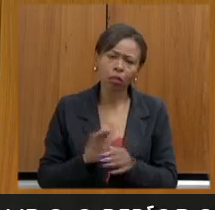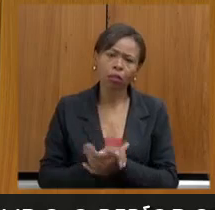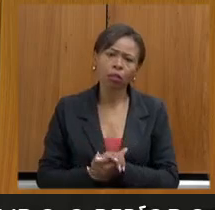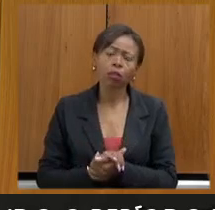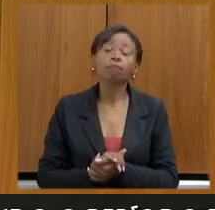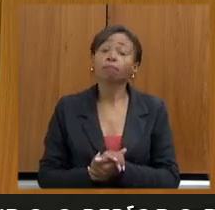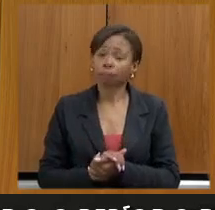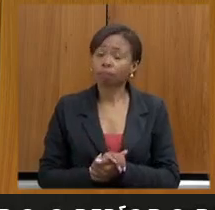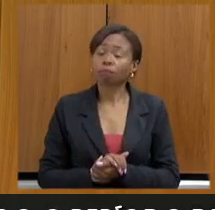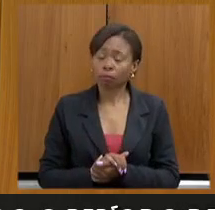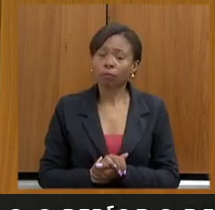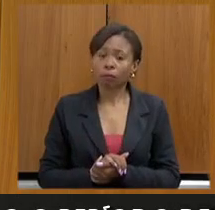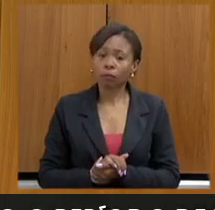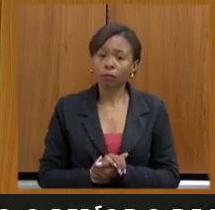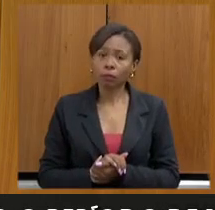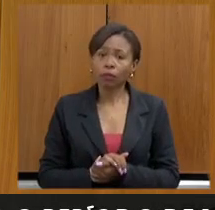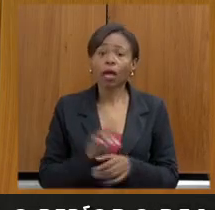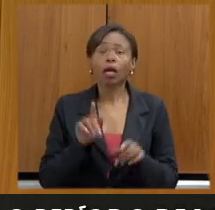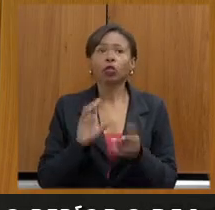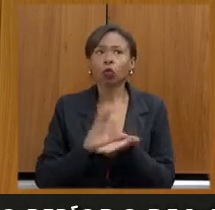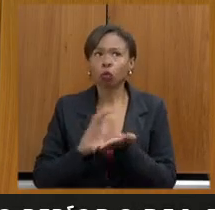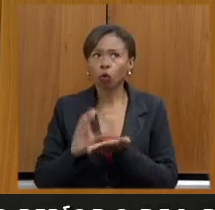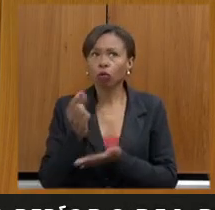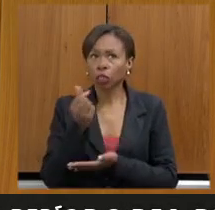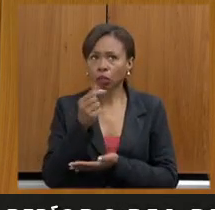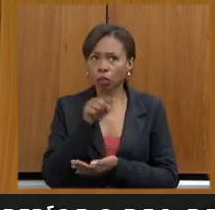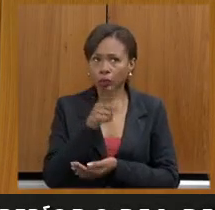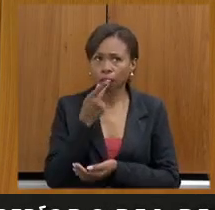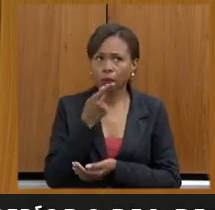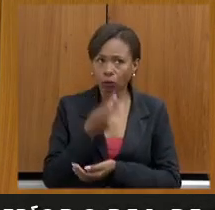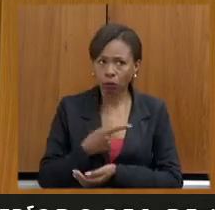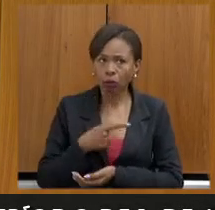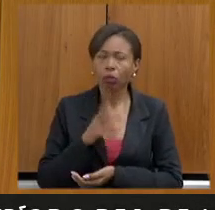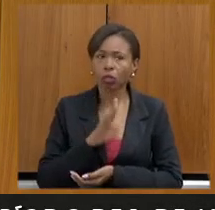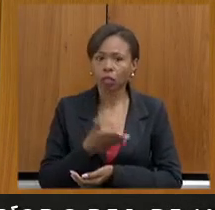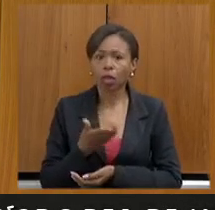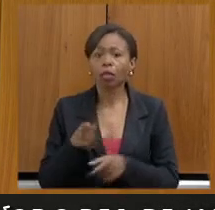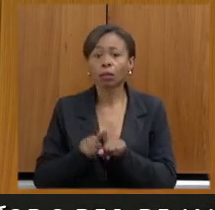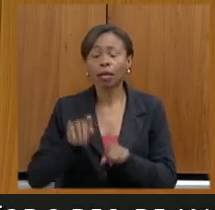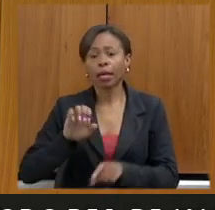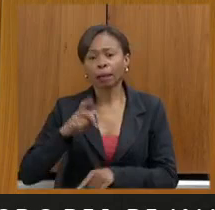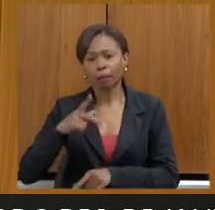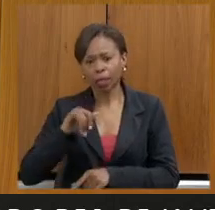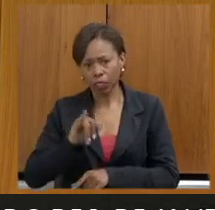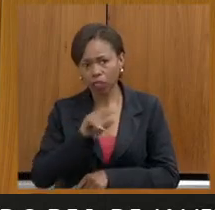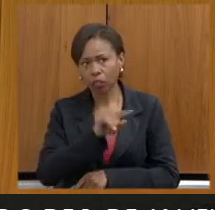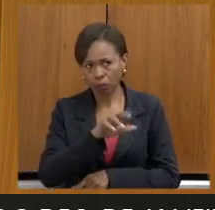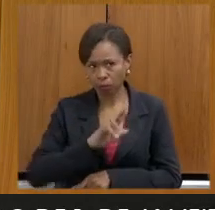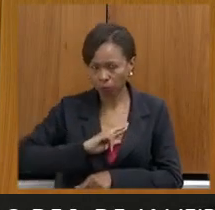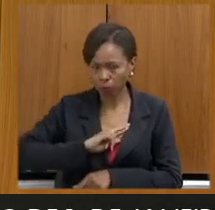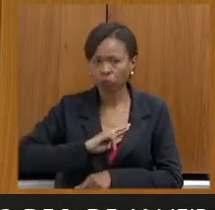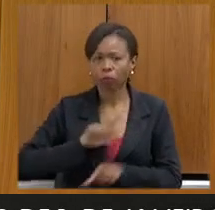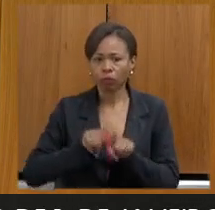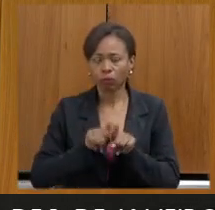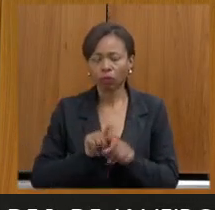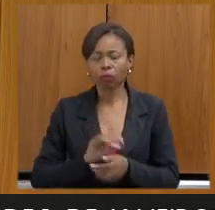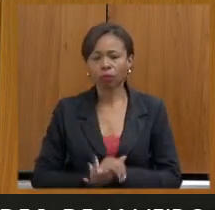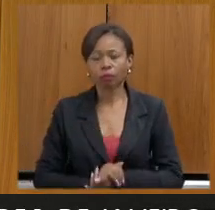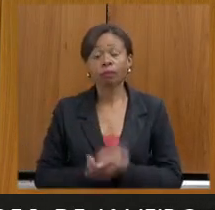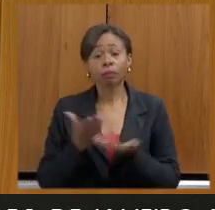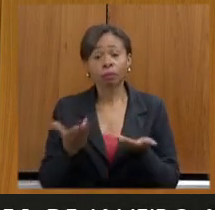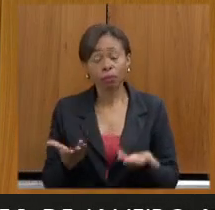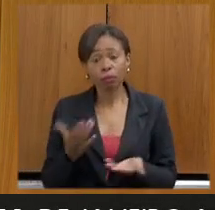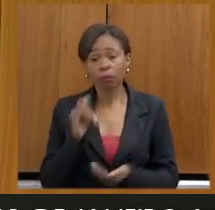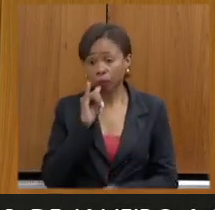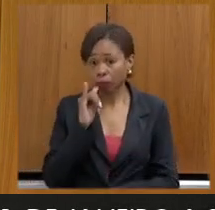algo importante é o valor do investimento senhor falou e também agora dos apps também que o senhor já Oi eu gostaria de